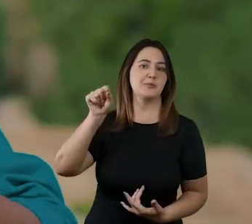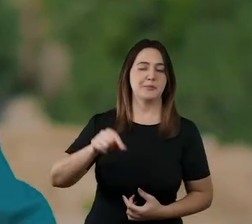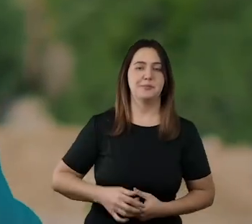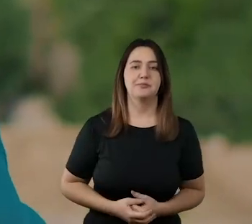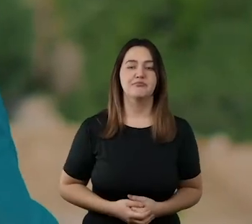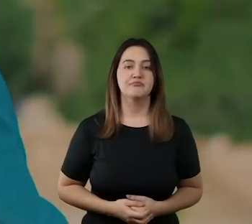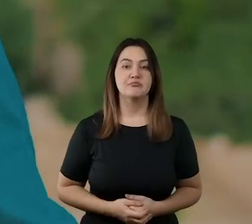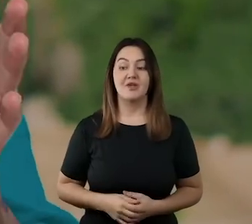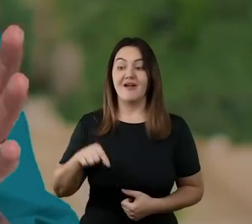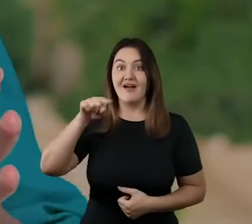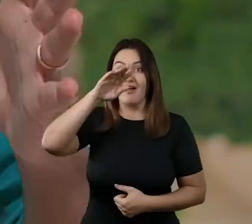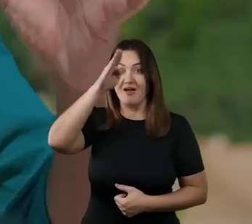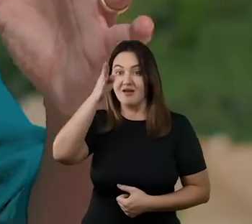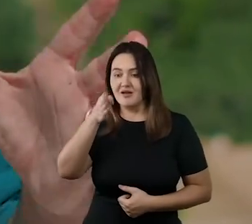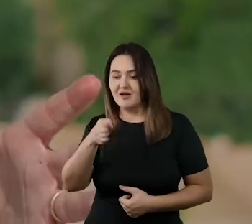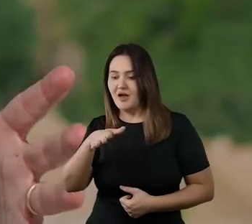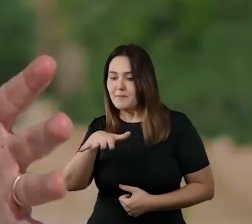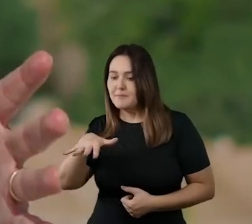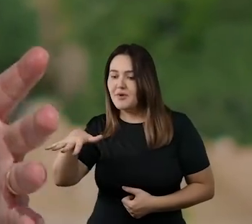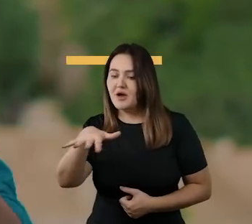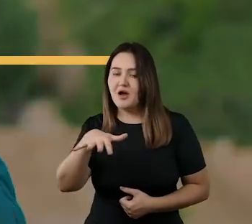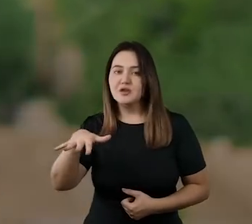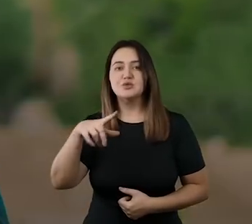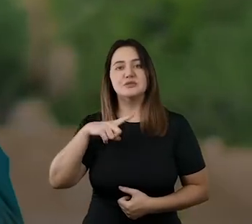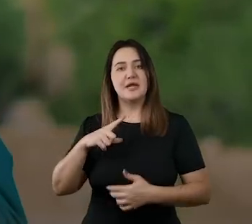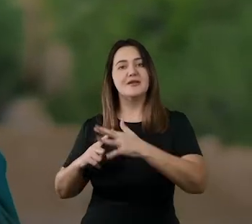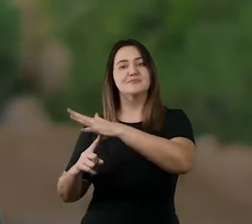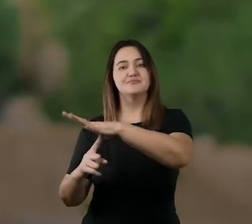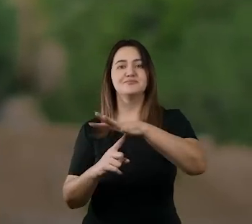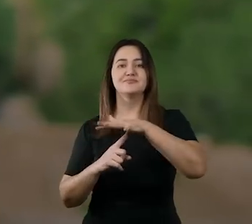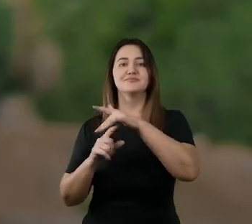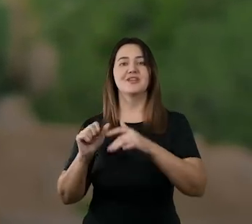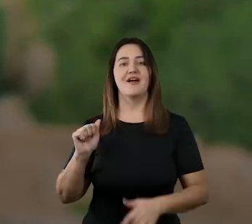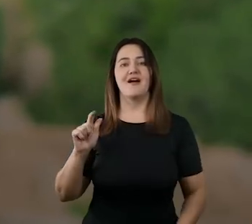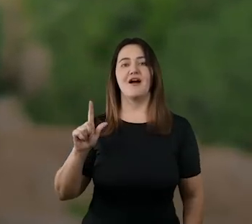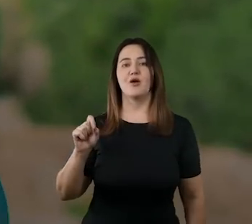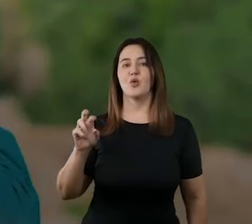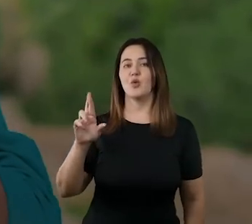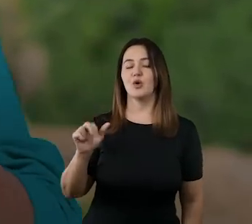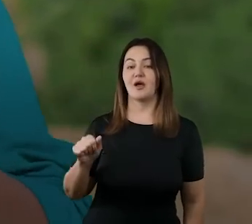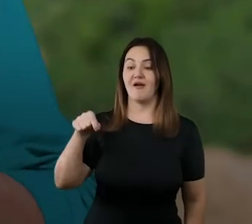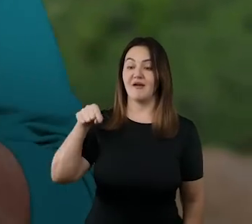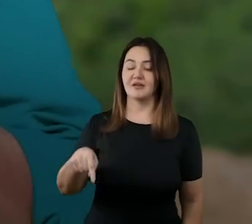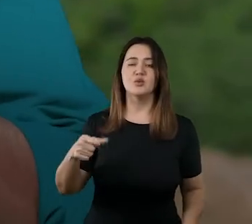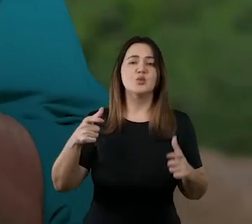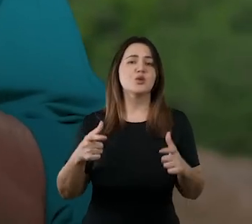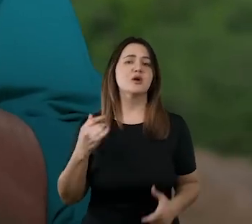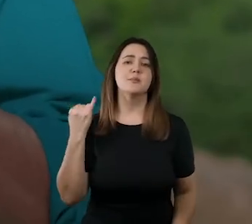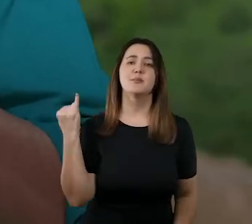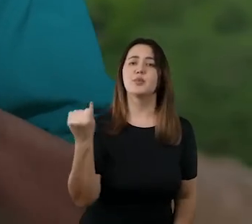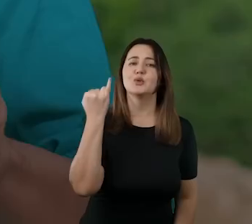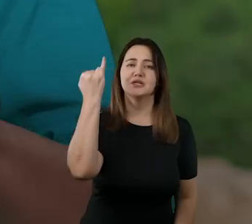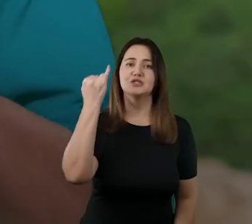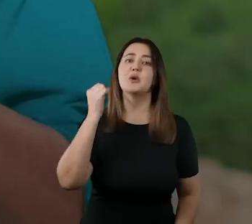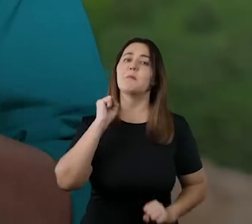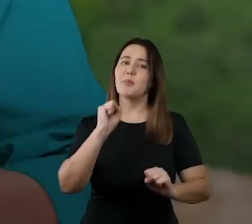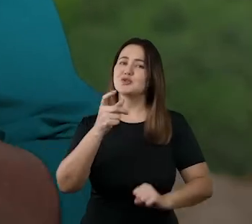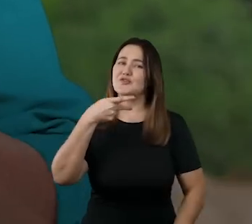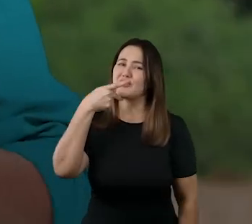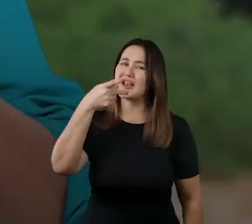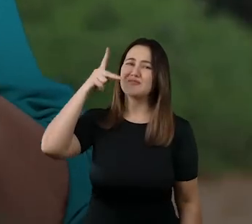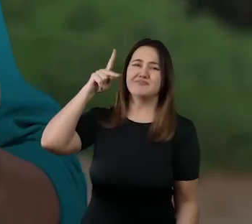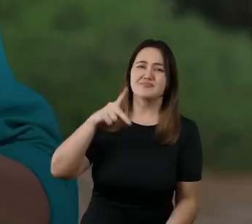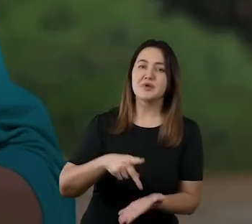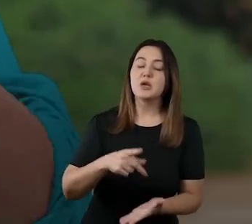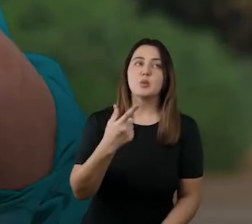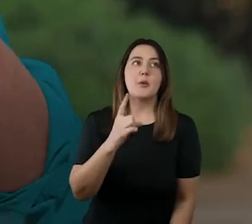E abaixo aqui você tem a Ágora. Então, como eu falei, aqui era um lugar importantíssimo e eu posso dizer, sem